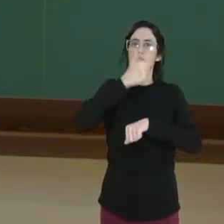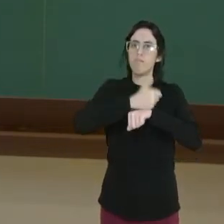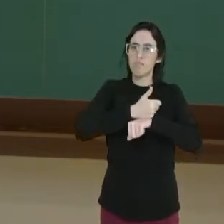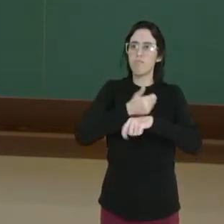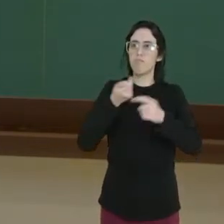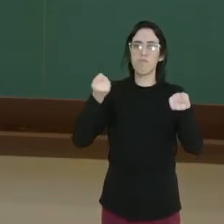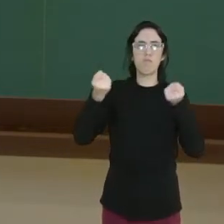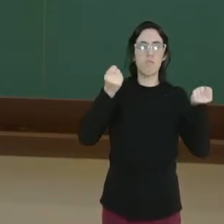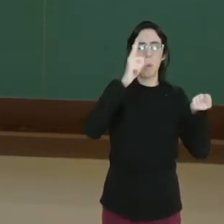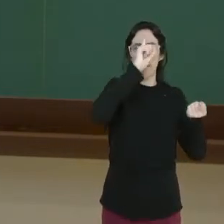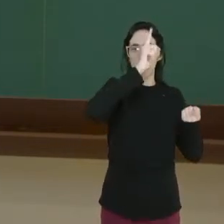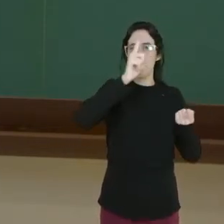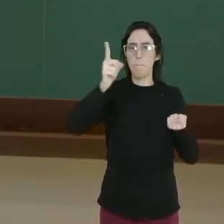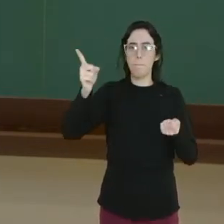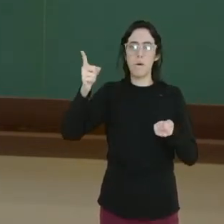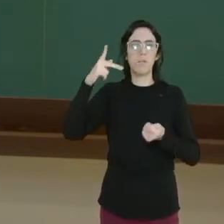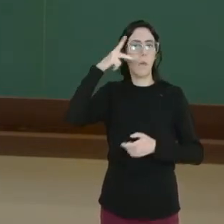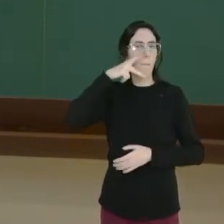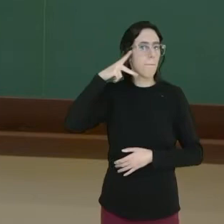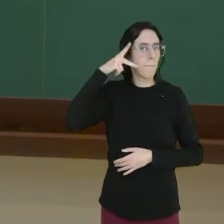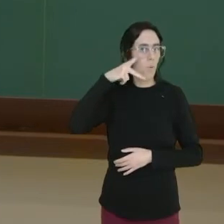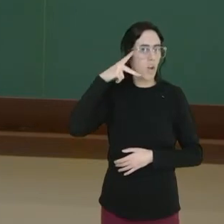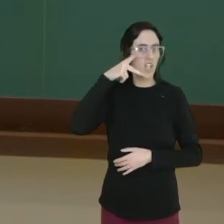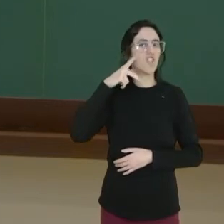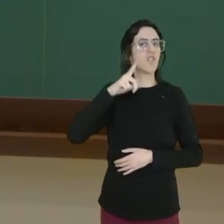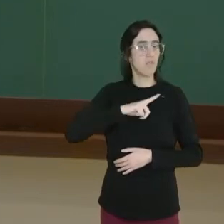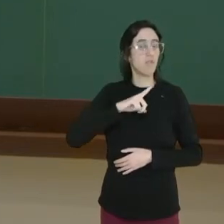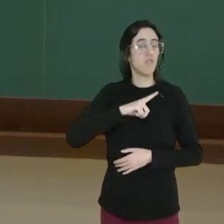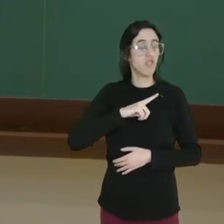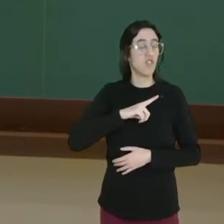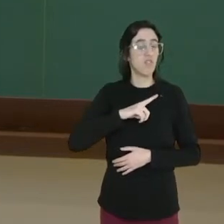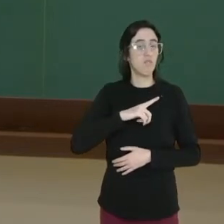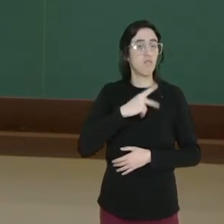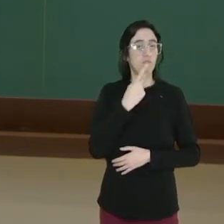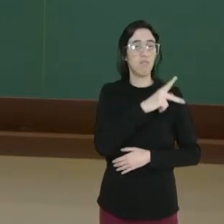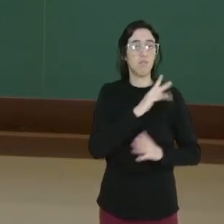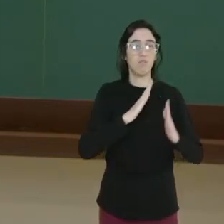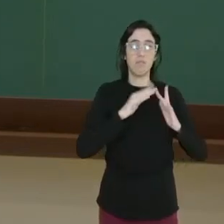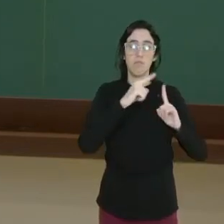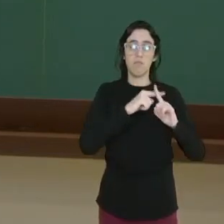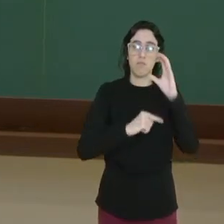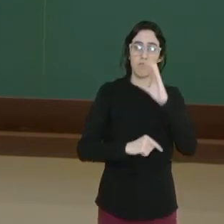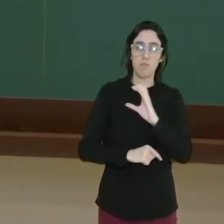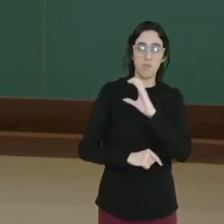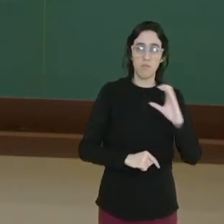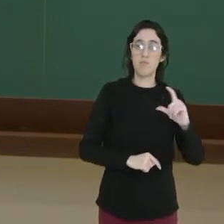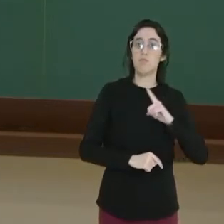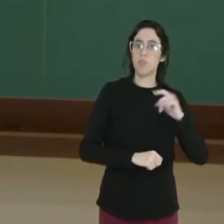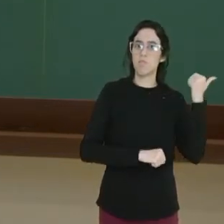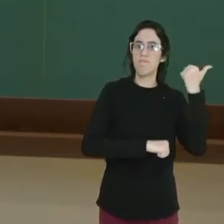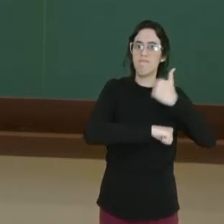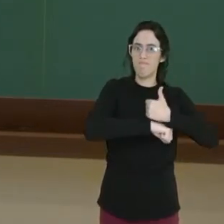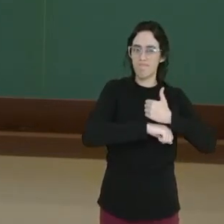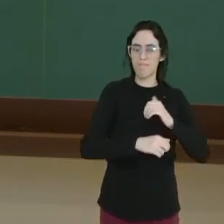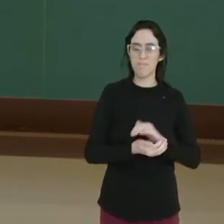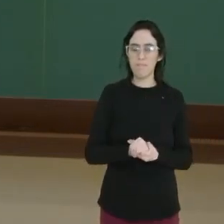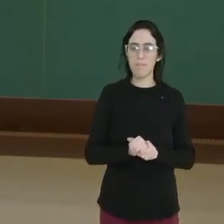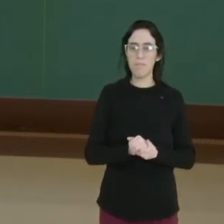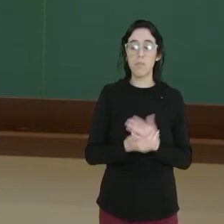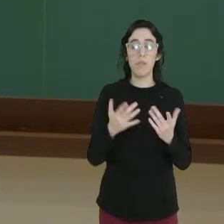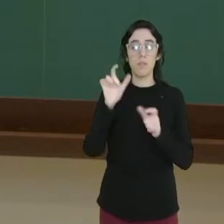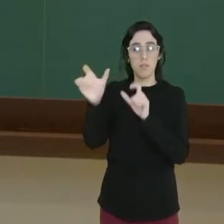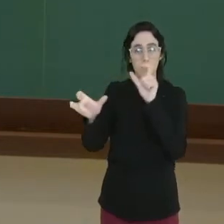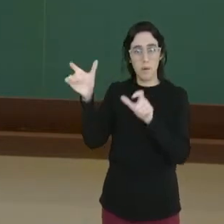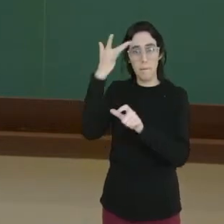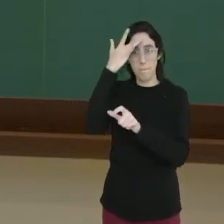o pensamento político e o poder político, exercendo o poder político. E o que os